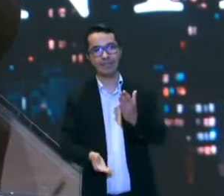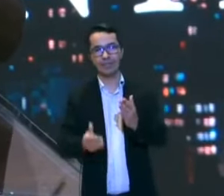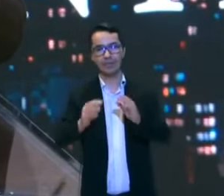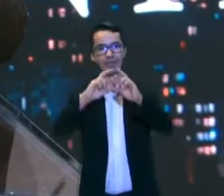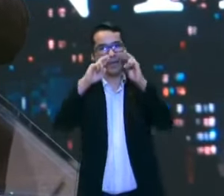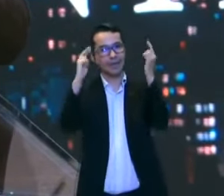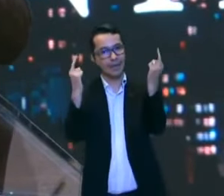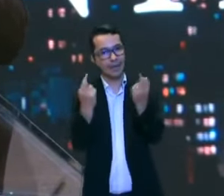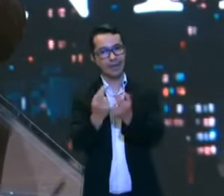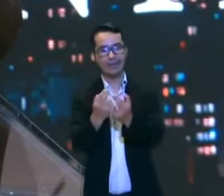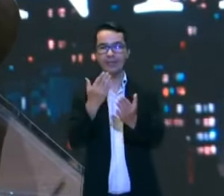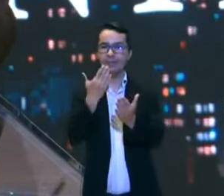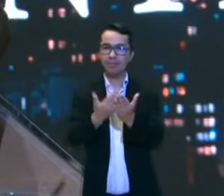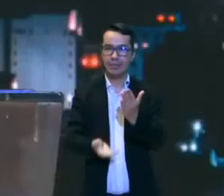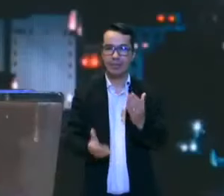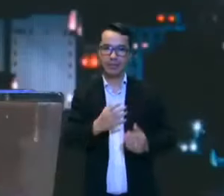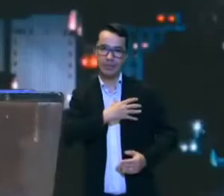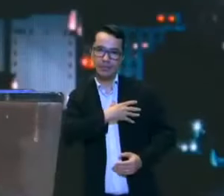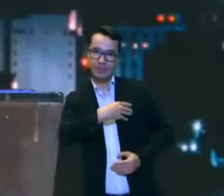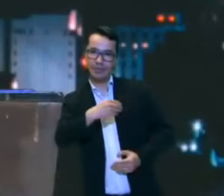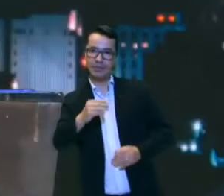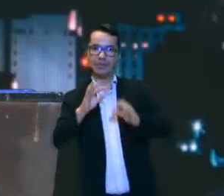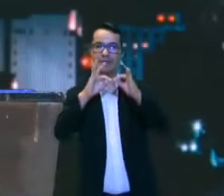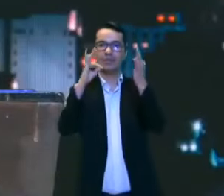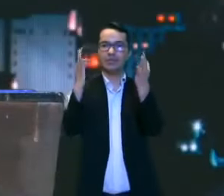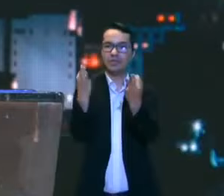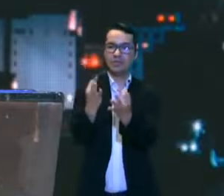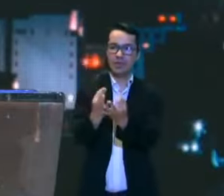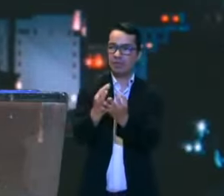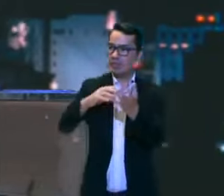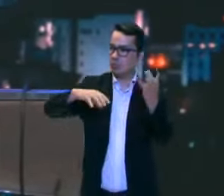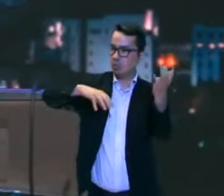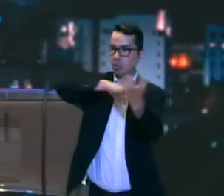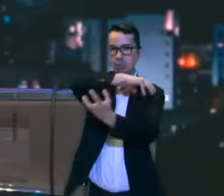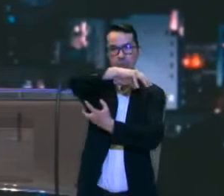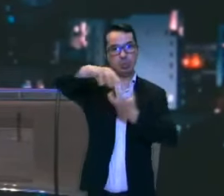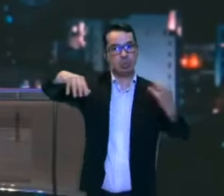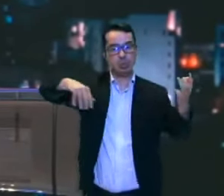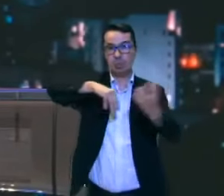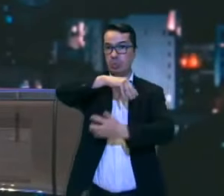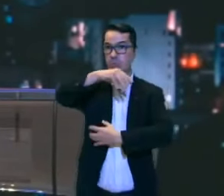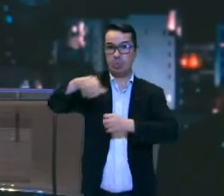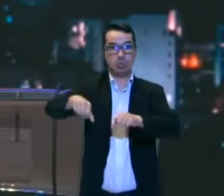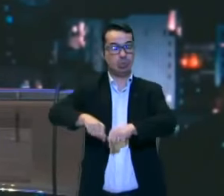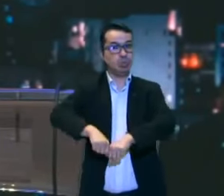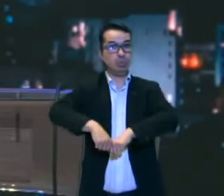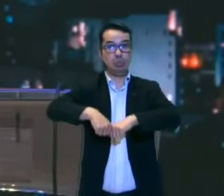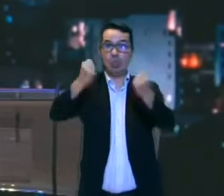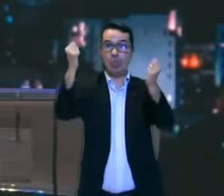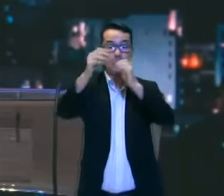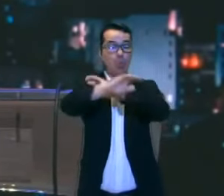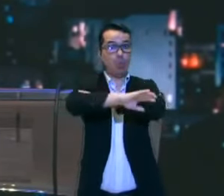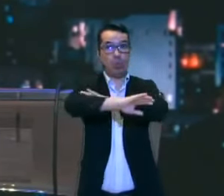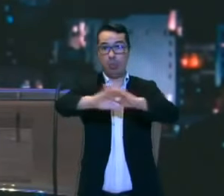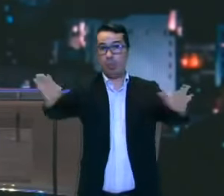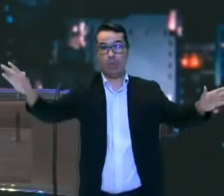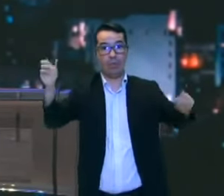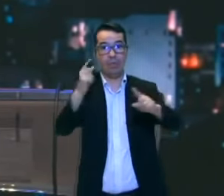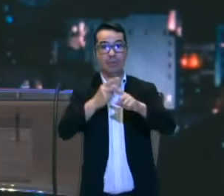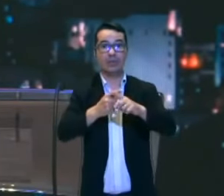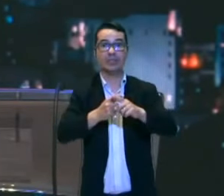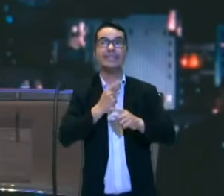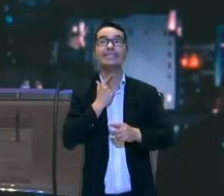reino é dividido, confusão na família, porque ele não era capaz de controlar a